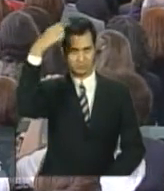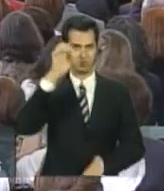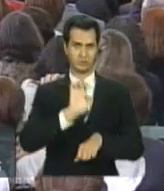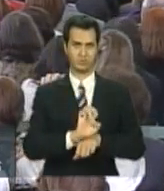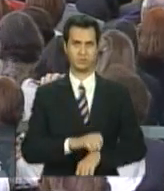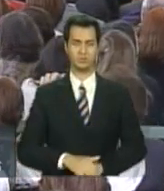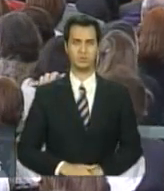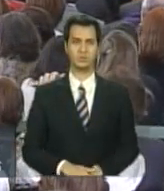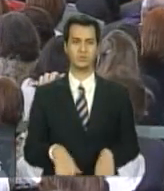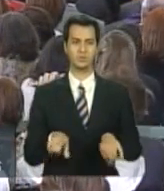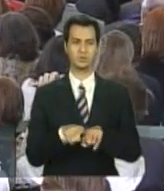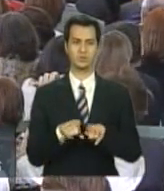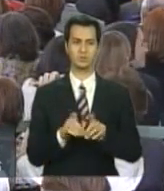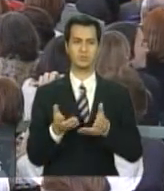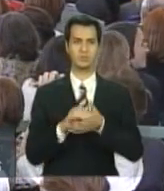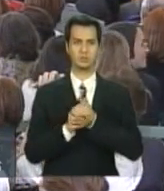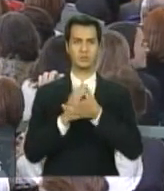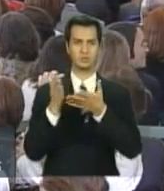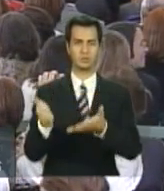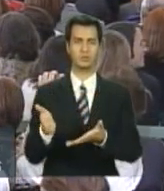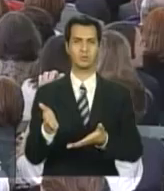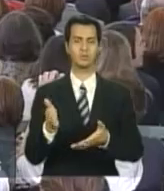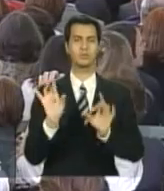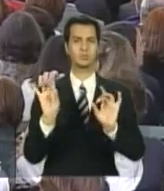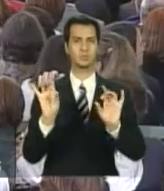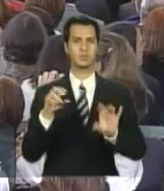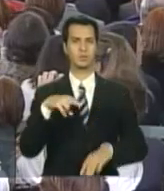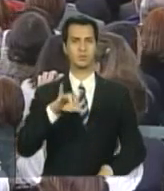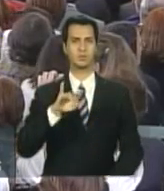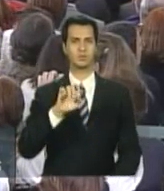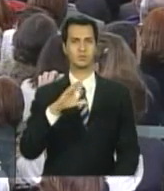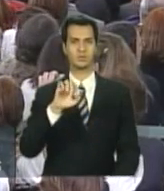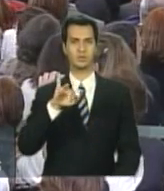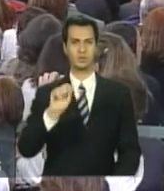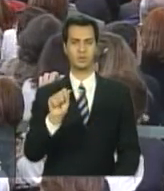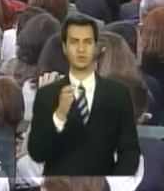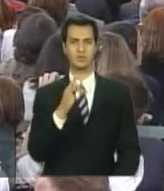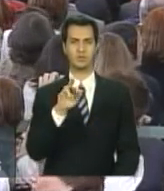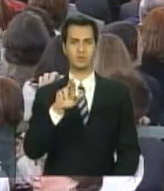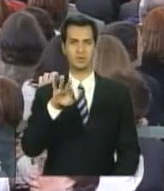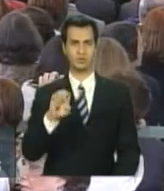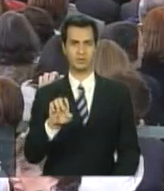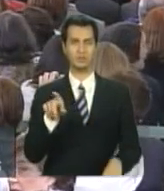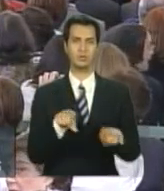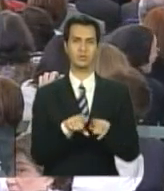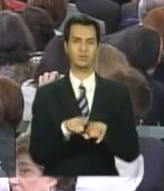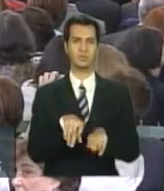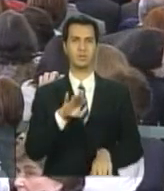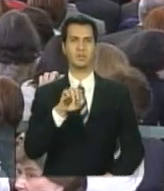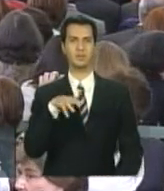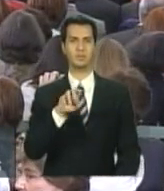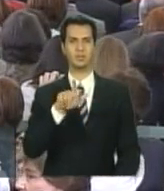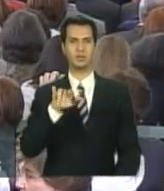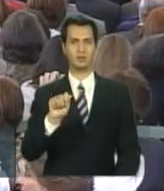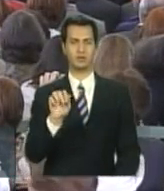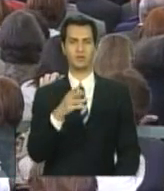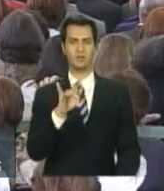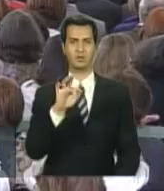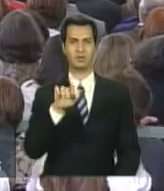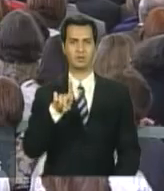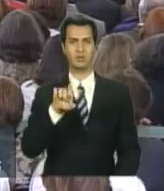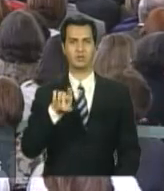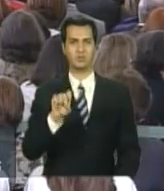Um cumprimento especial eu dirijo a Nilceia Freire e a Emília Fernandes, ambas ministras